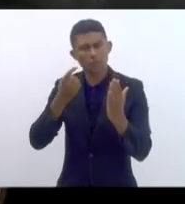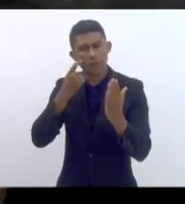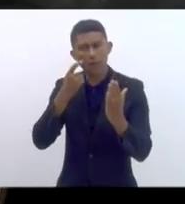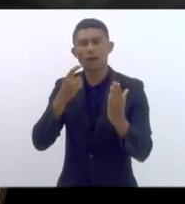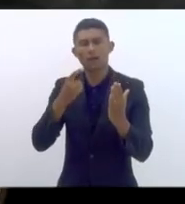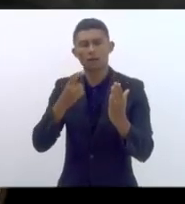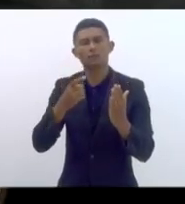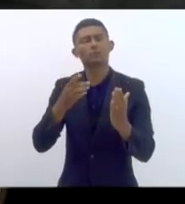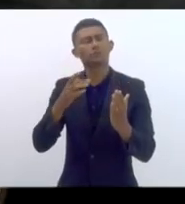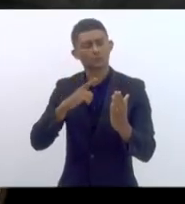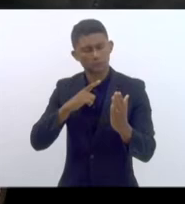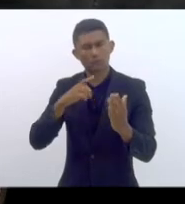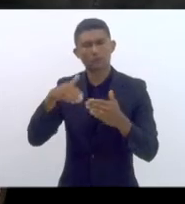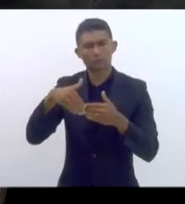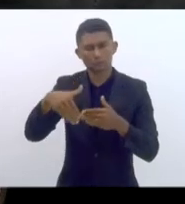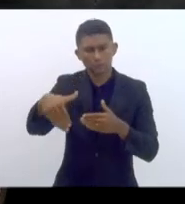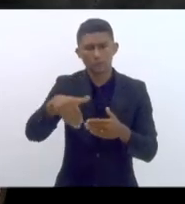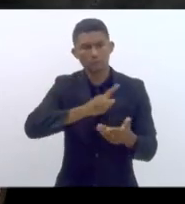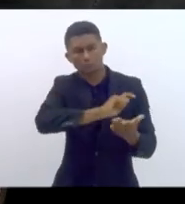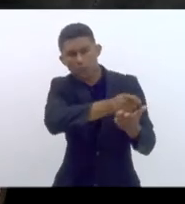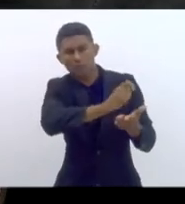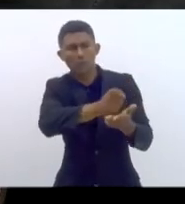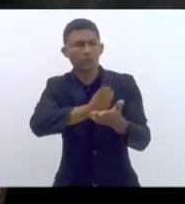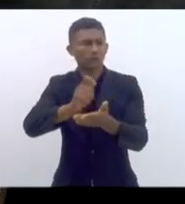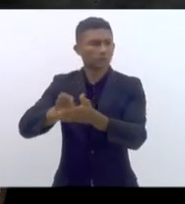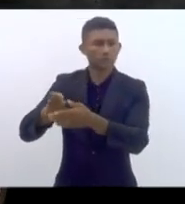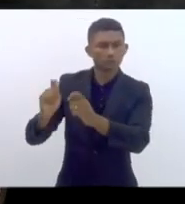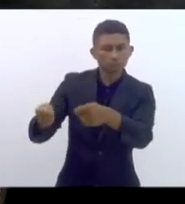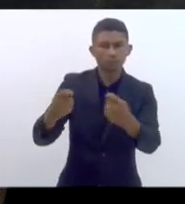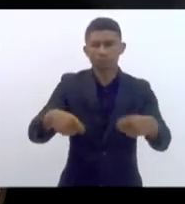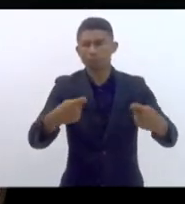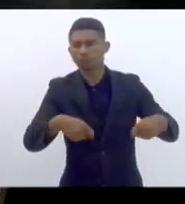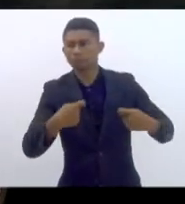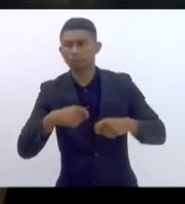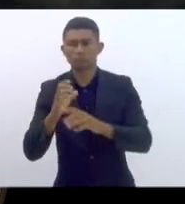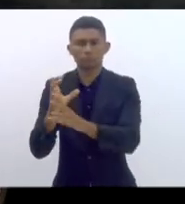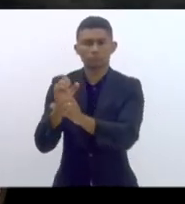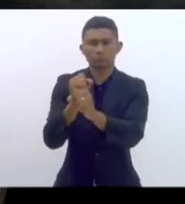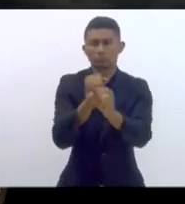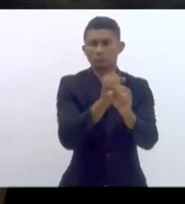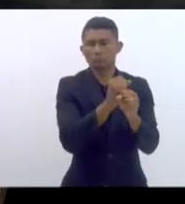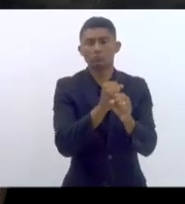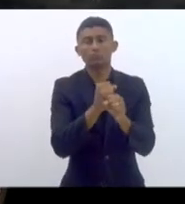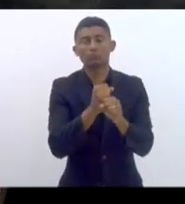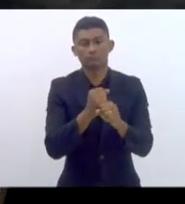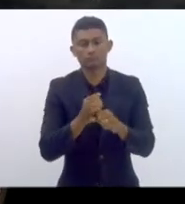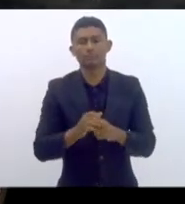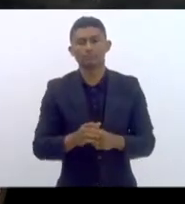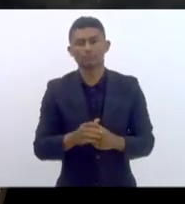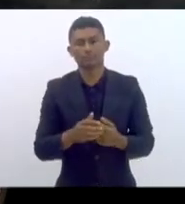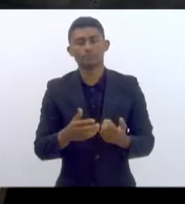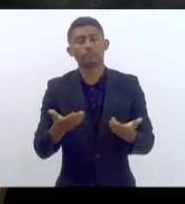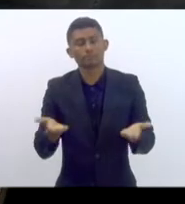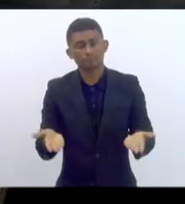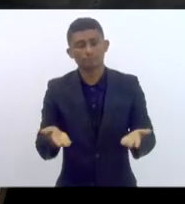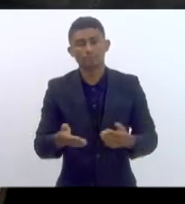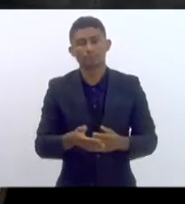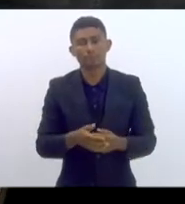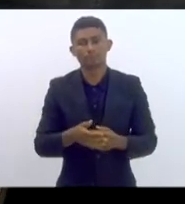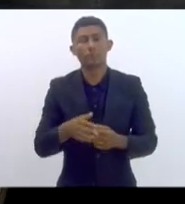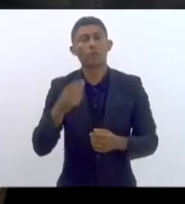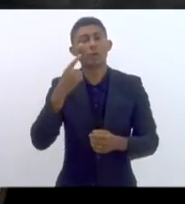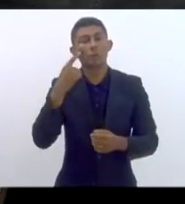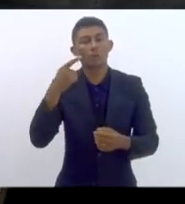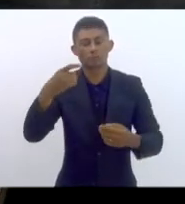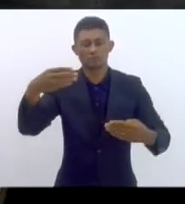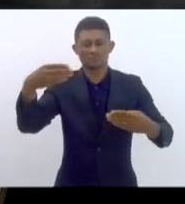juros, de amortização, e considerando também a receita corrente líquida que estava prevista nesse documento. Então, a gente, aqui pela apresentação,